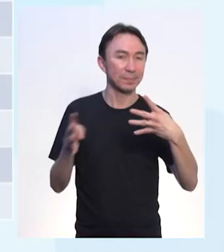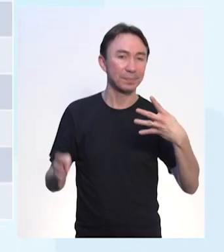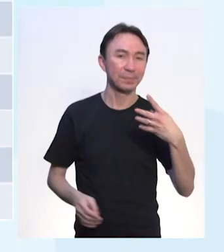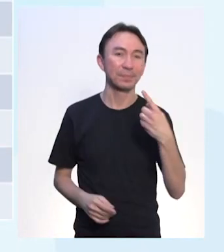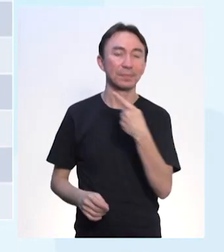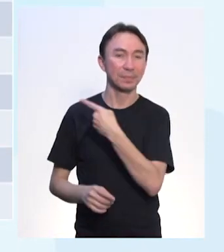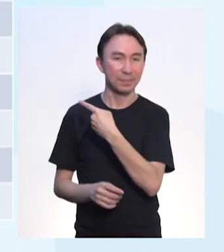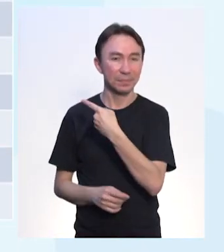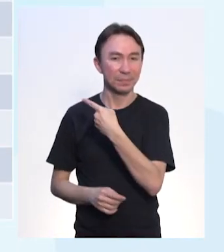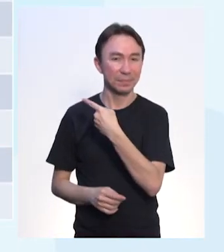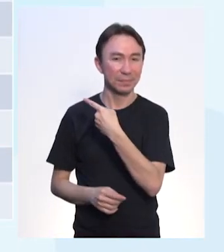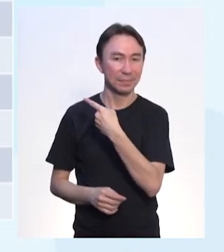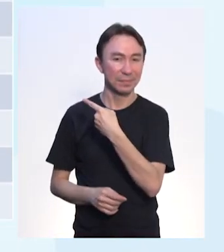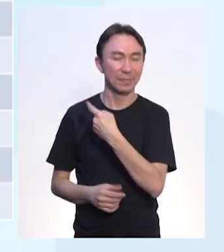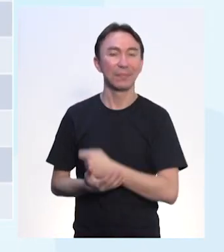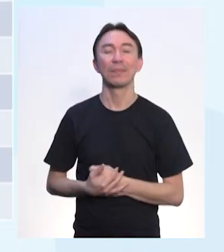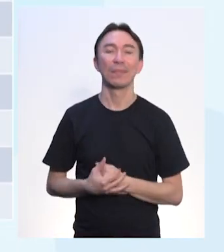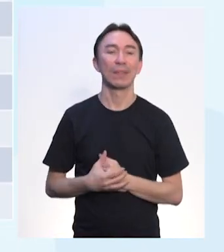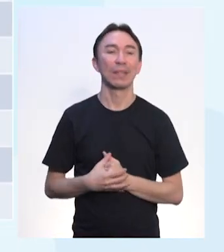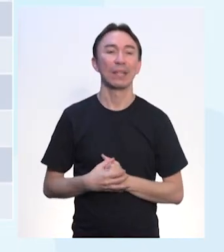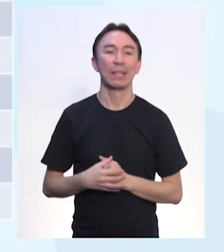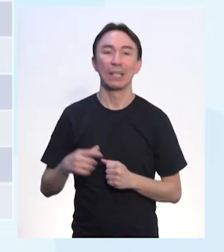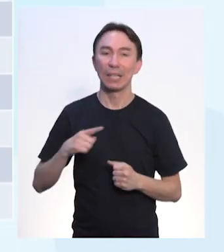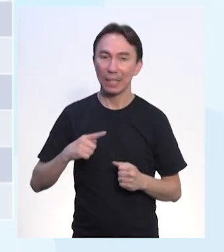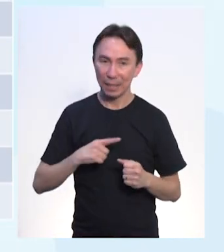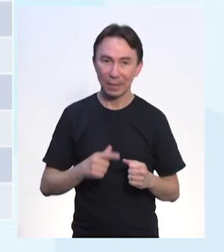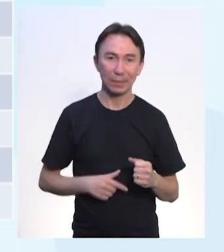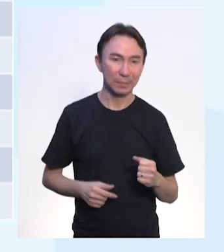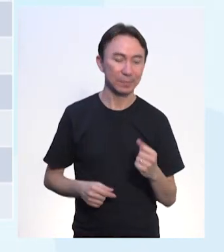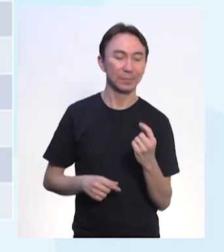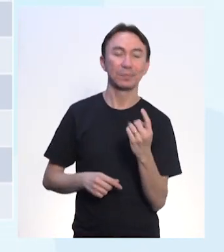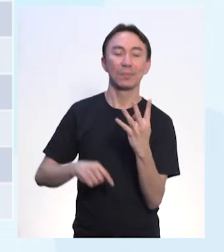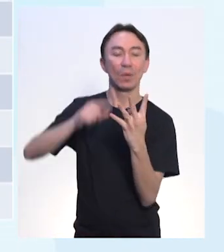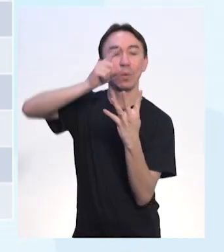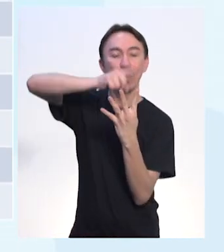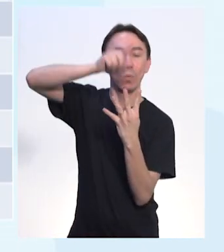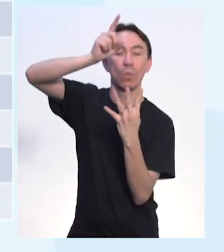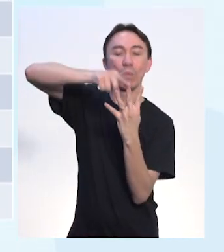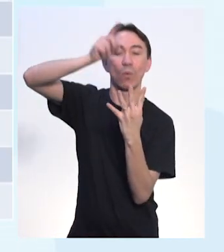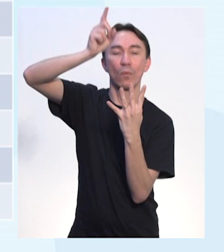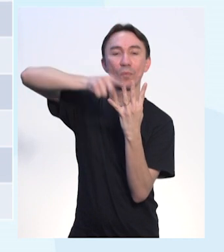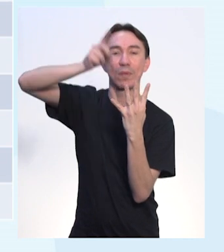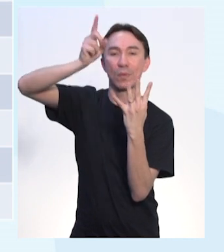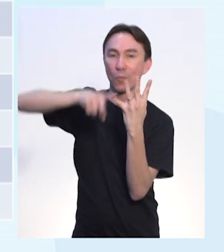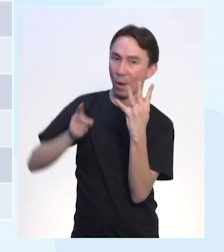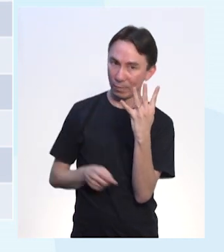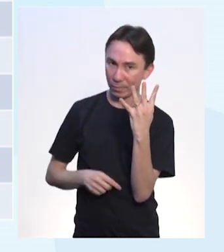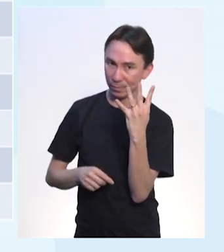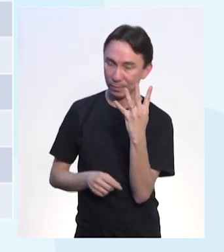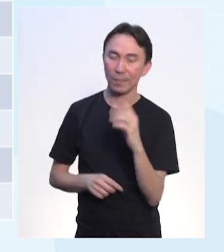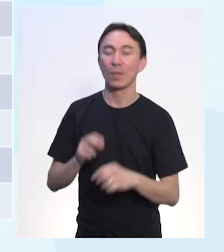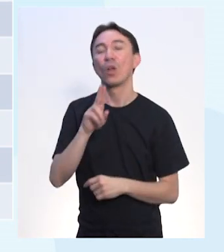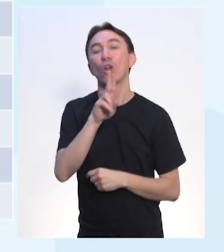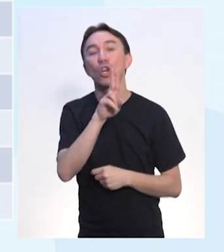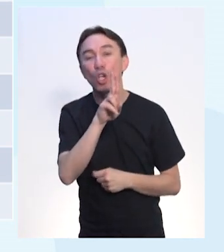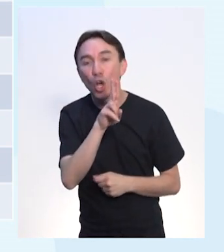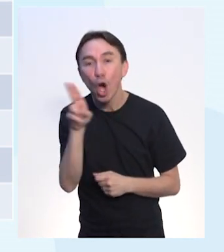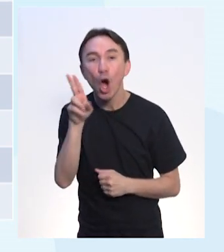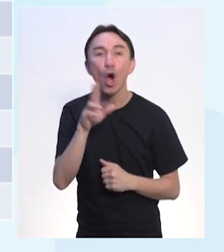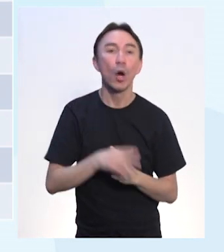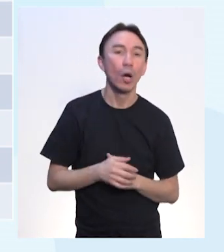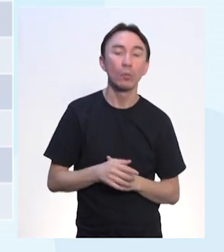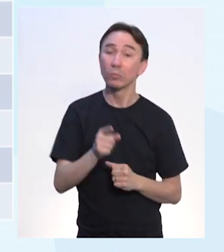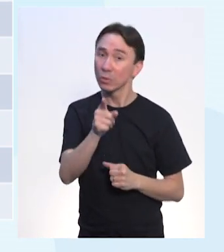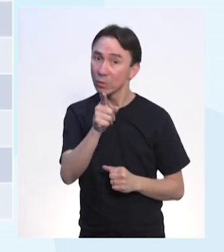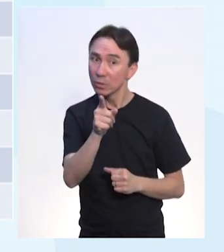conhecendo vocês. Então, eu tenho 4 campos. O nome, se pratica uma